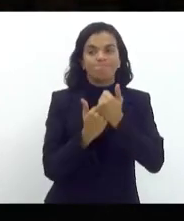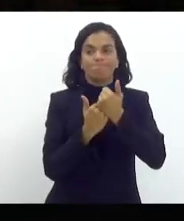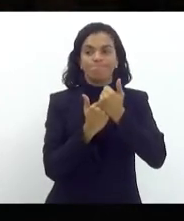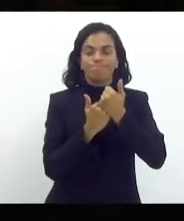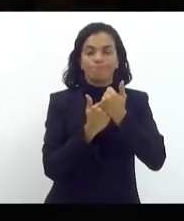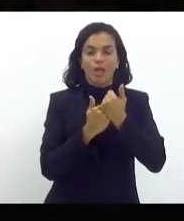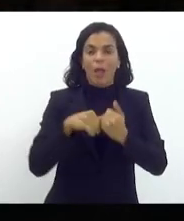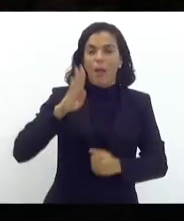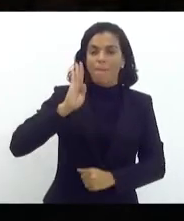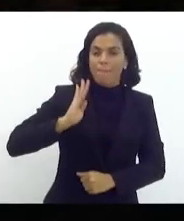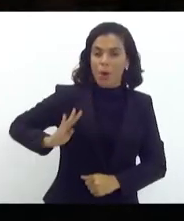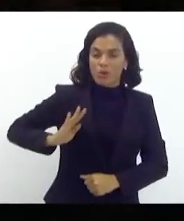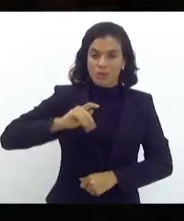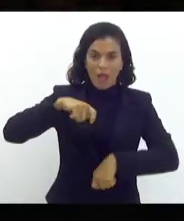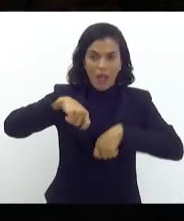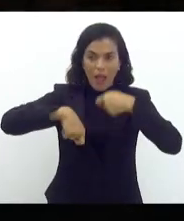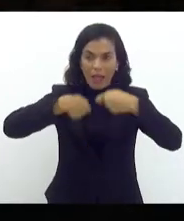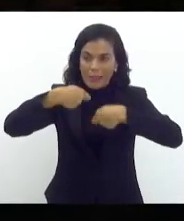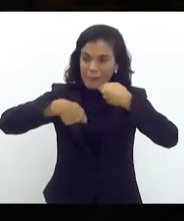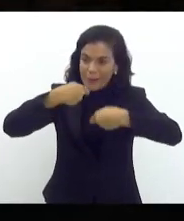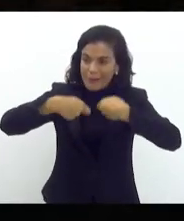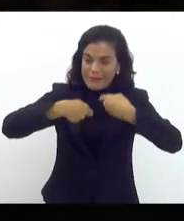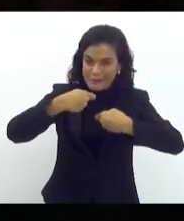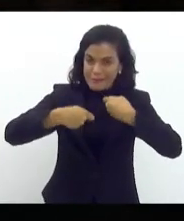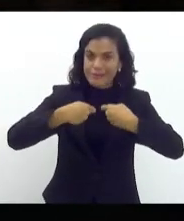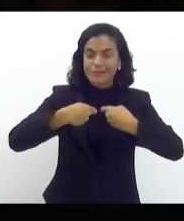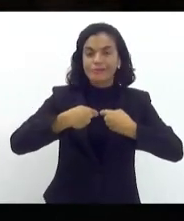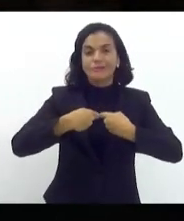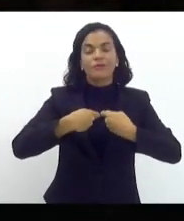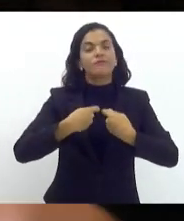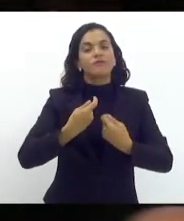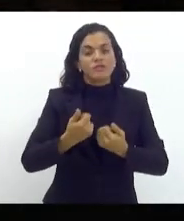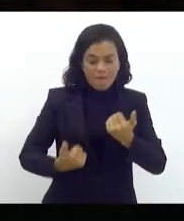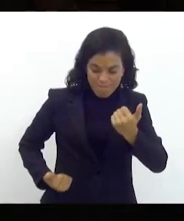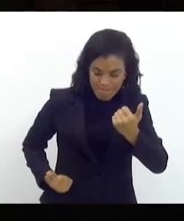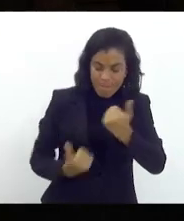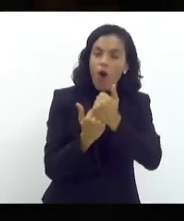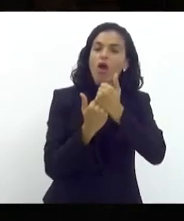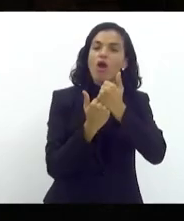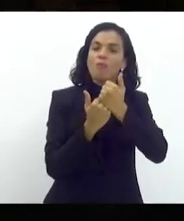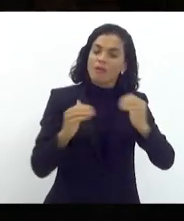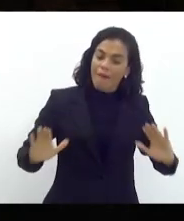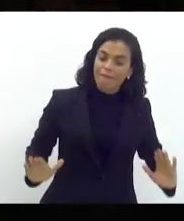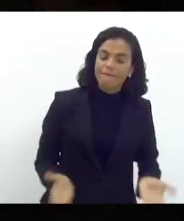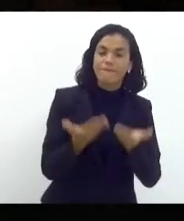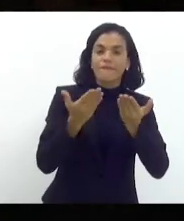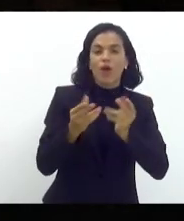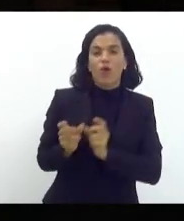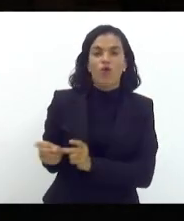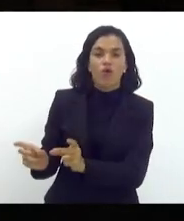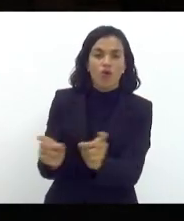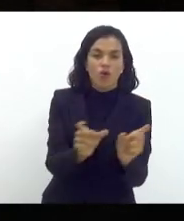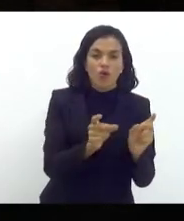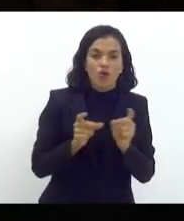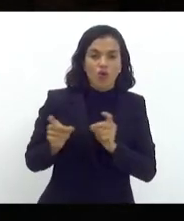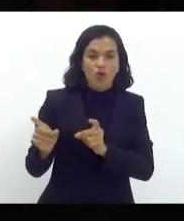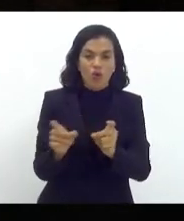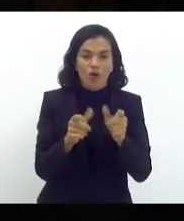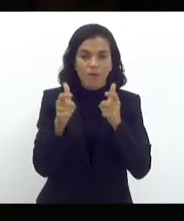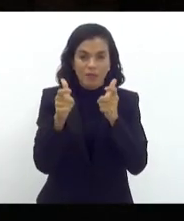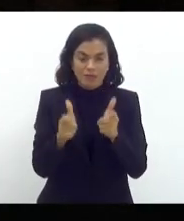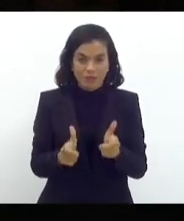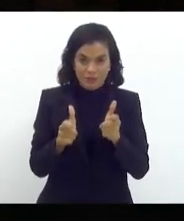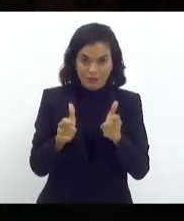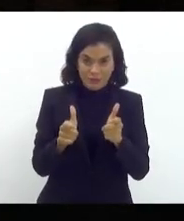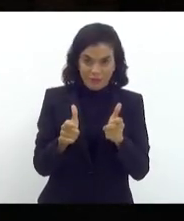a bolsa alimentação você fomenta o comércio local porque as compras